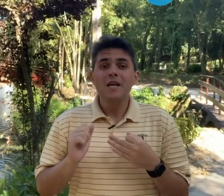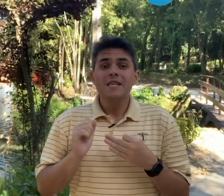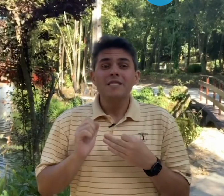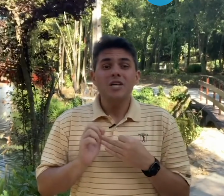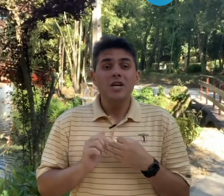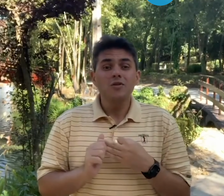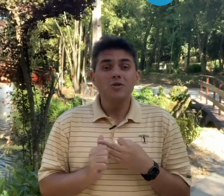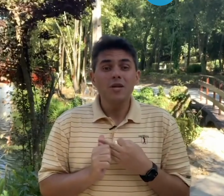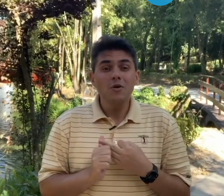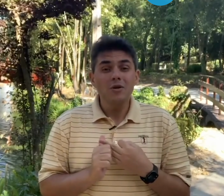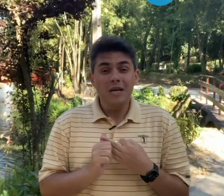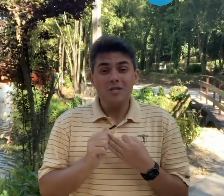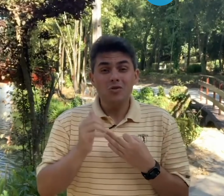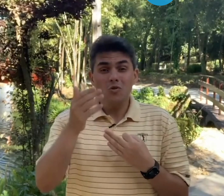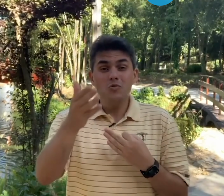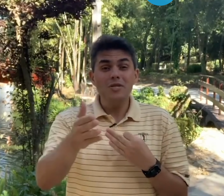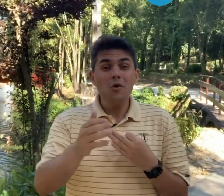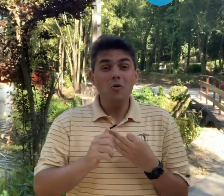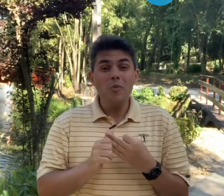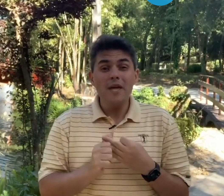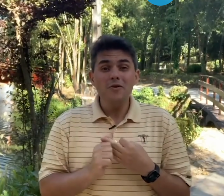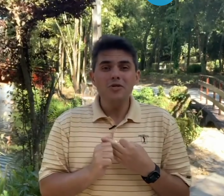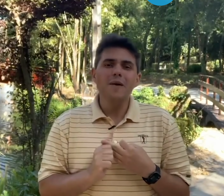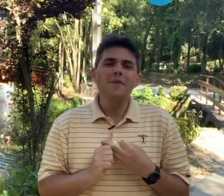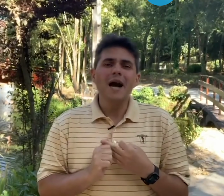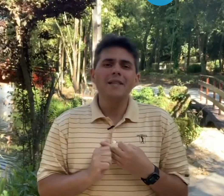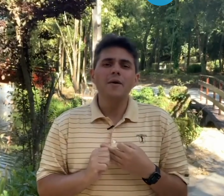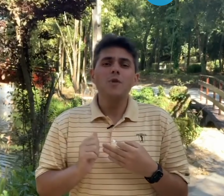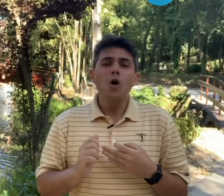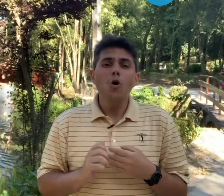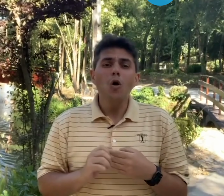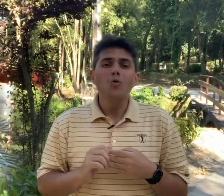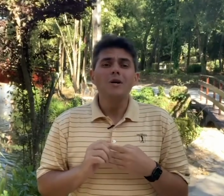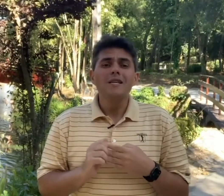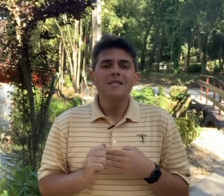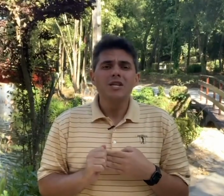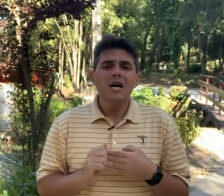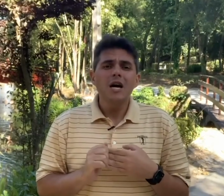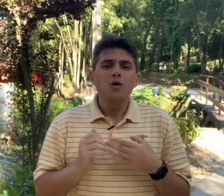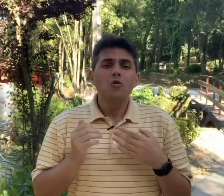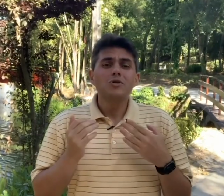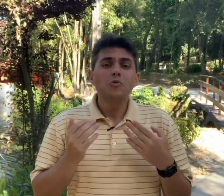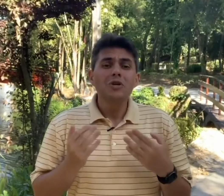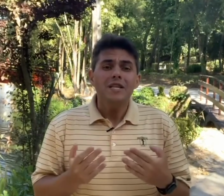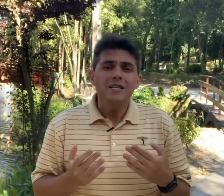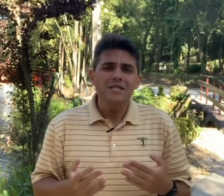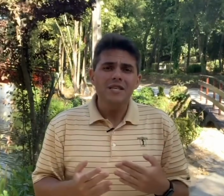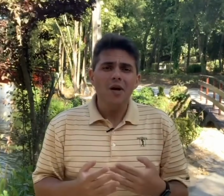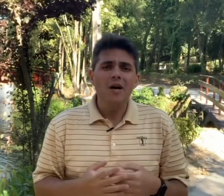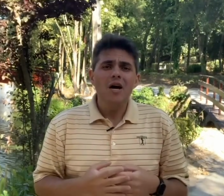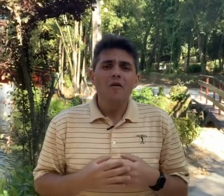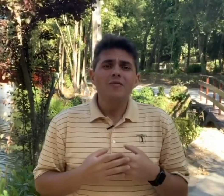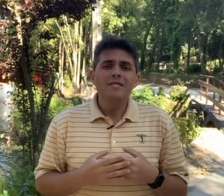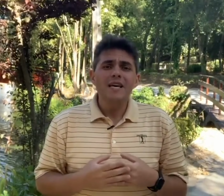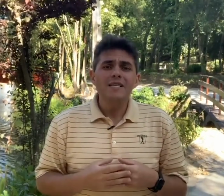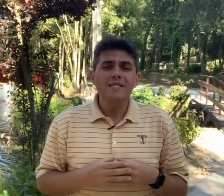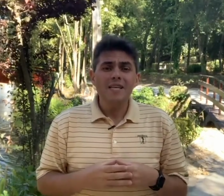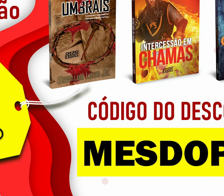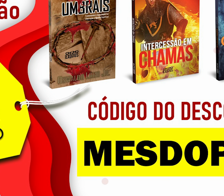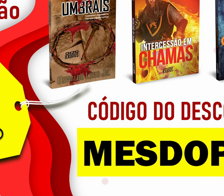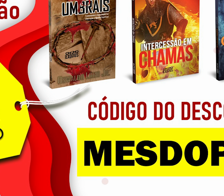aconselhamento, seja com o seu companheiro de caminhada ou seja com o seu líder de célula,